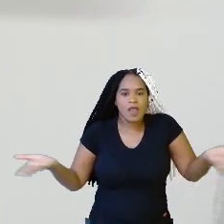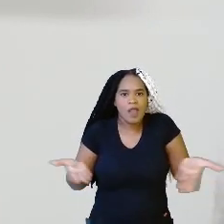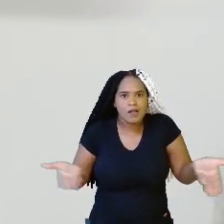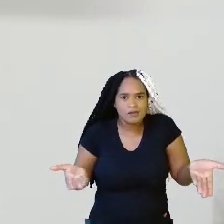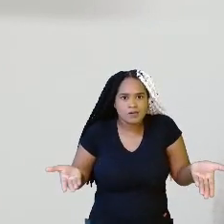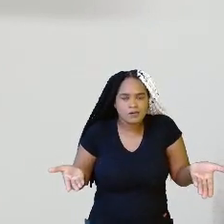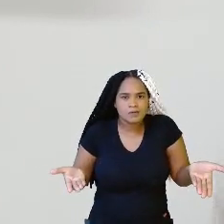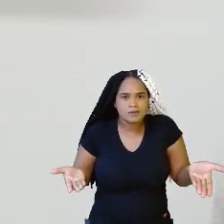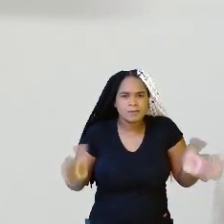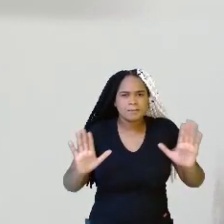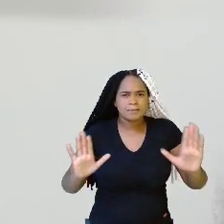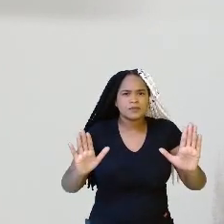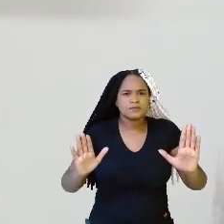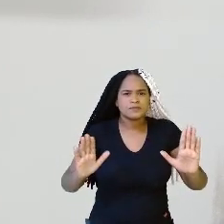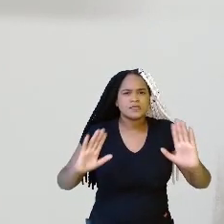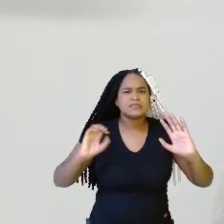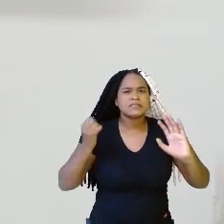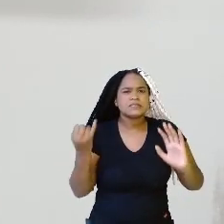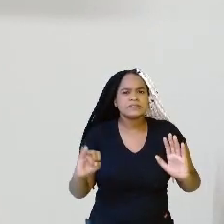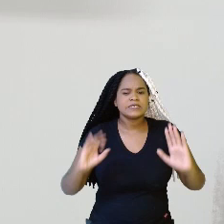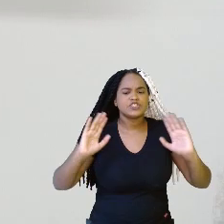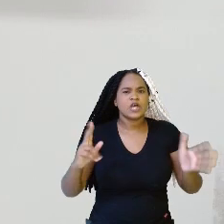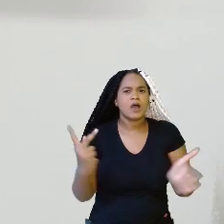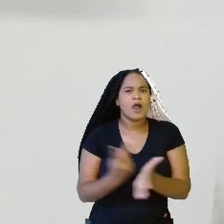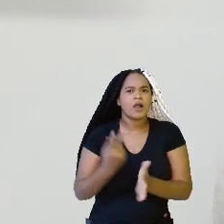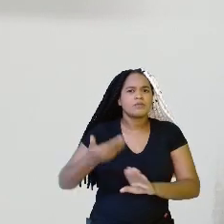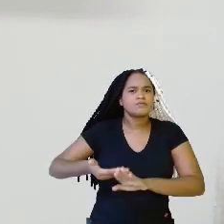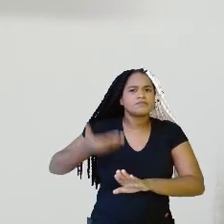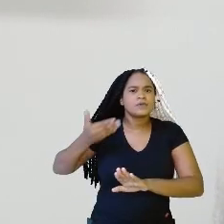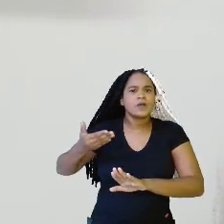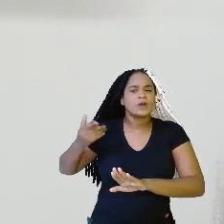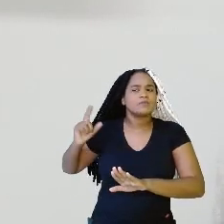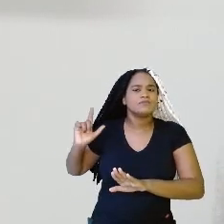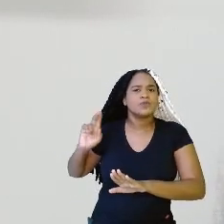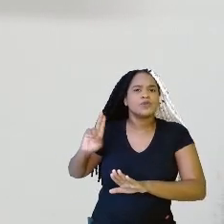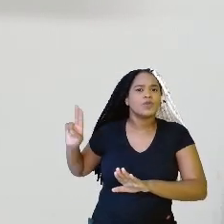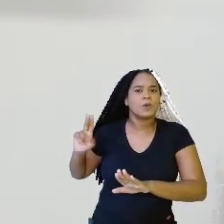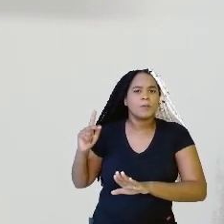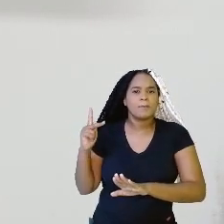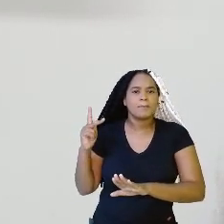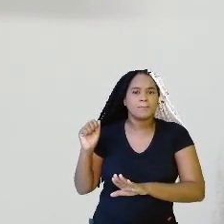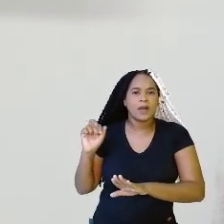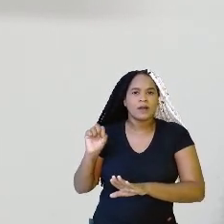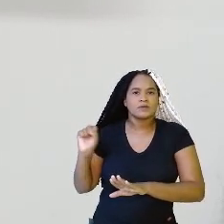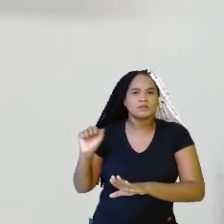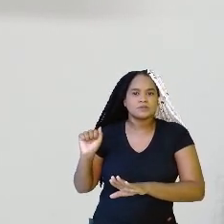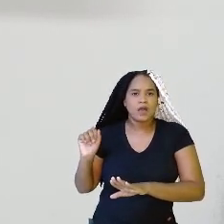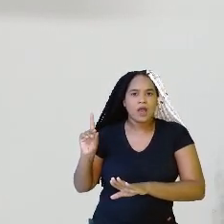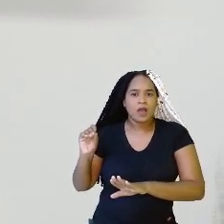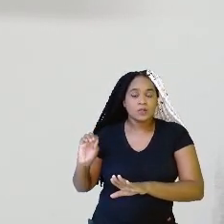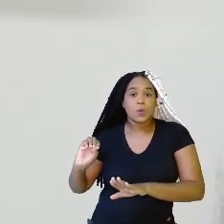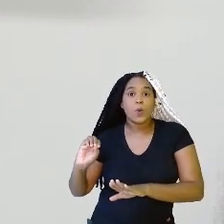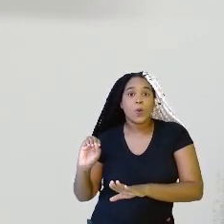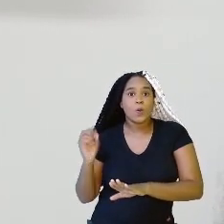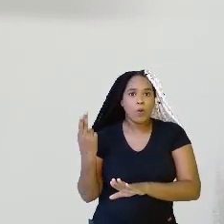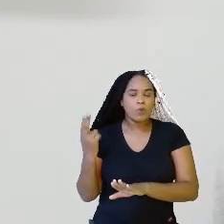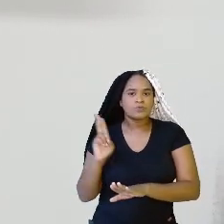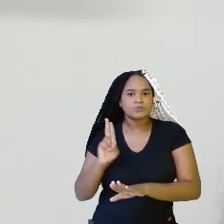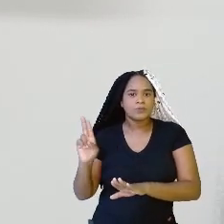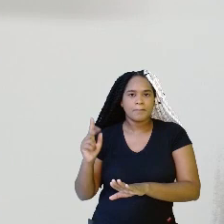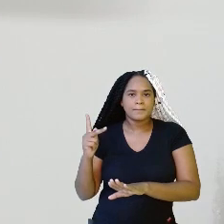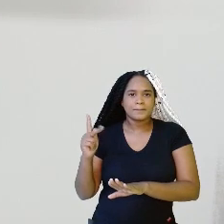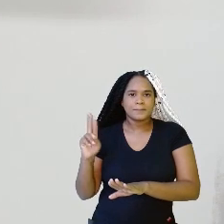agora. E aquele tempo que já aconteceu? É o tempo chamado de passado, mas que também podemos encontrar ele com o nome